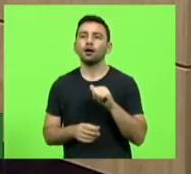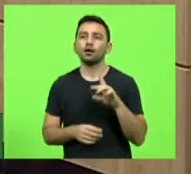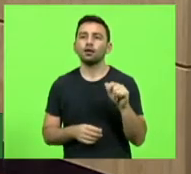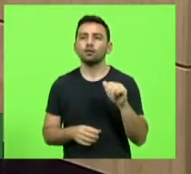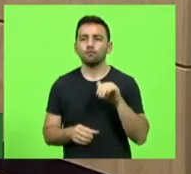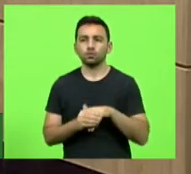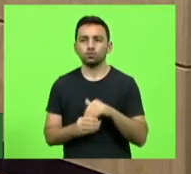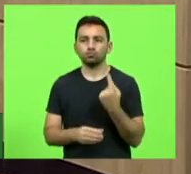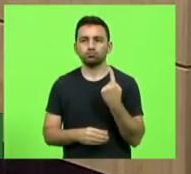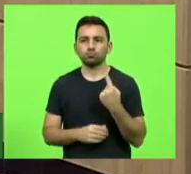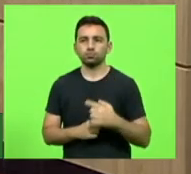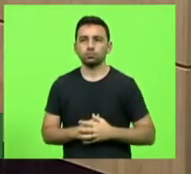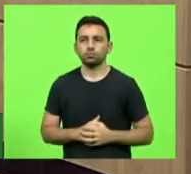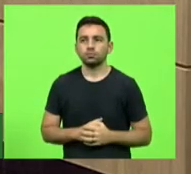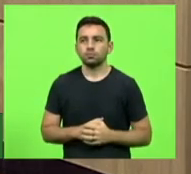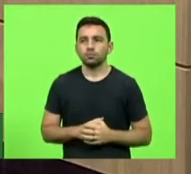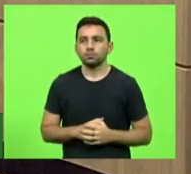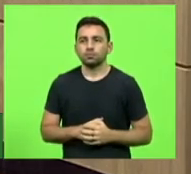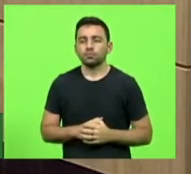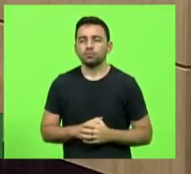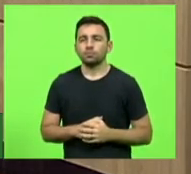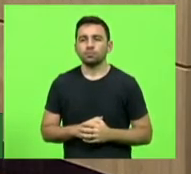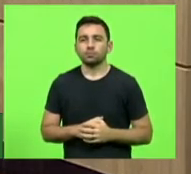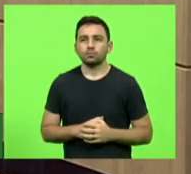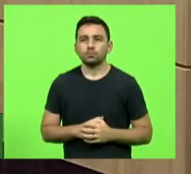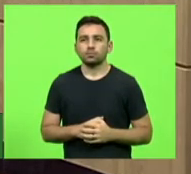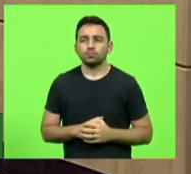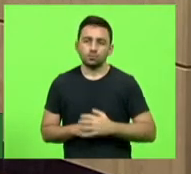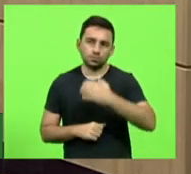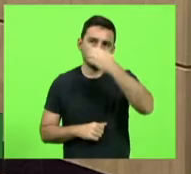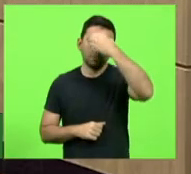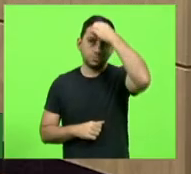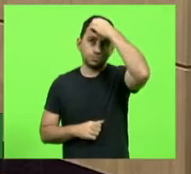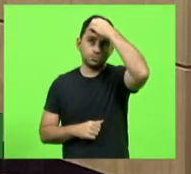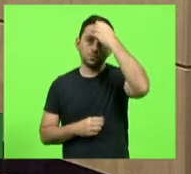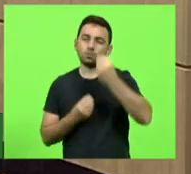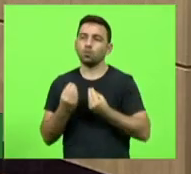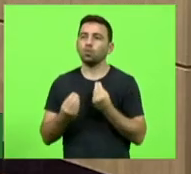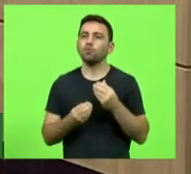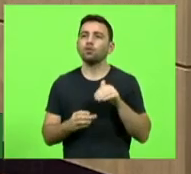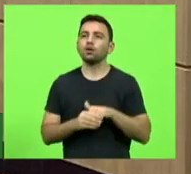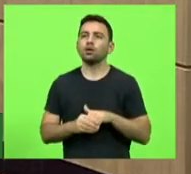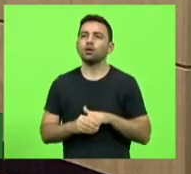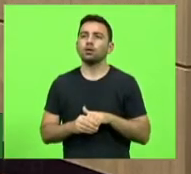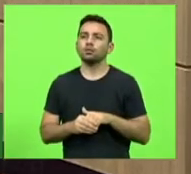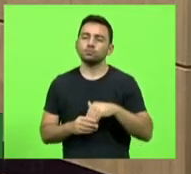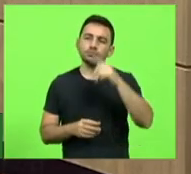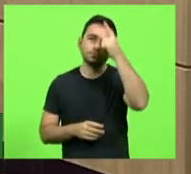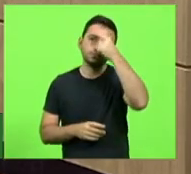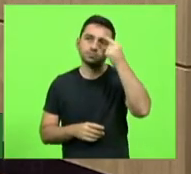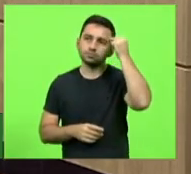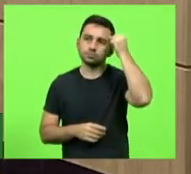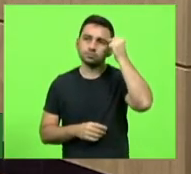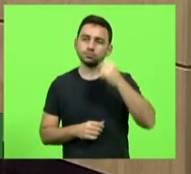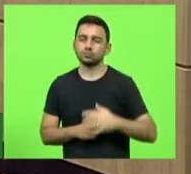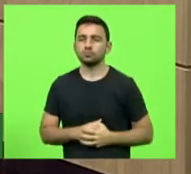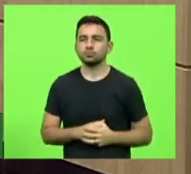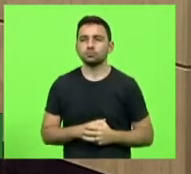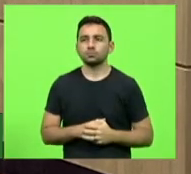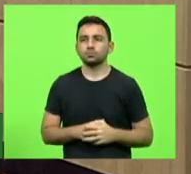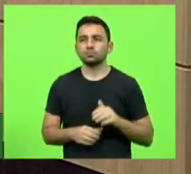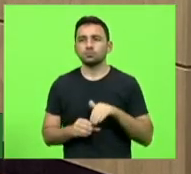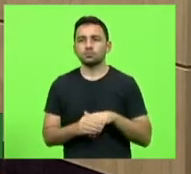deputado. Como vota a deputada Coronel Mocelin? Como vota a deputada Dirce? Voto 1,